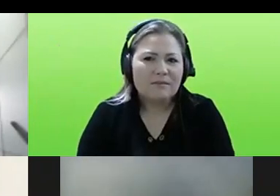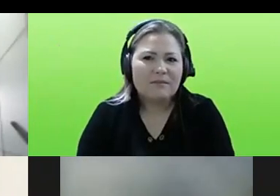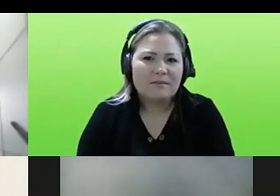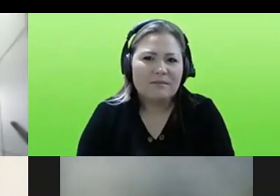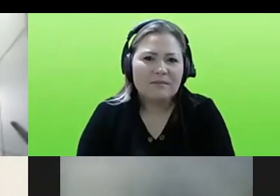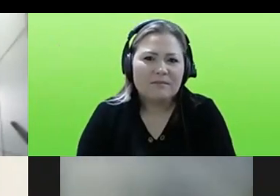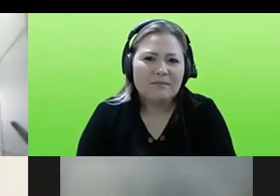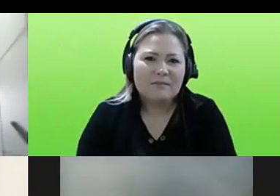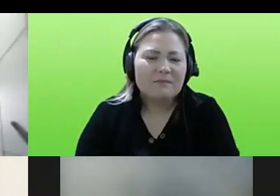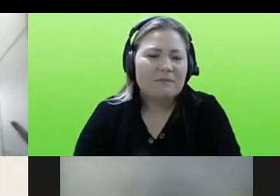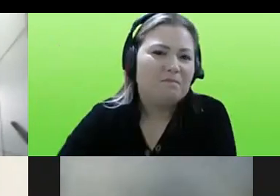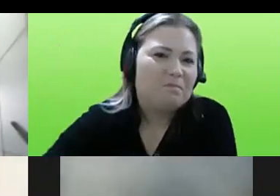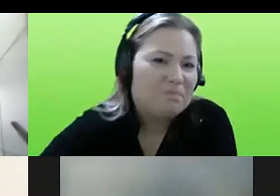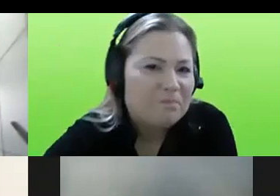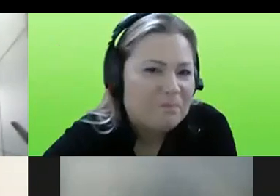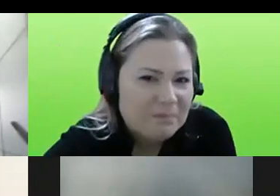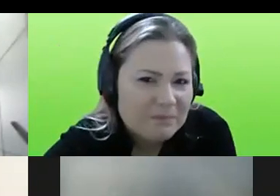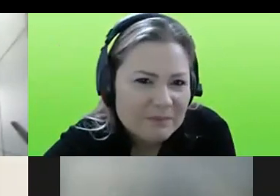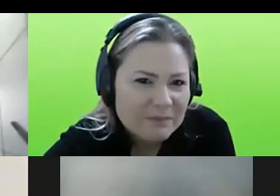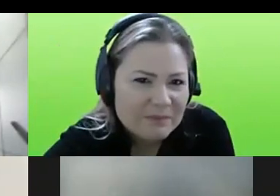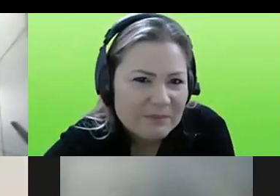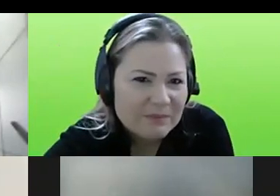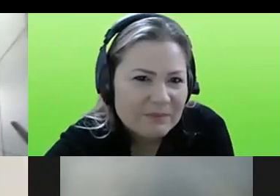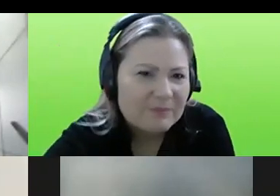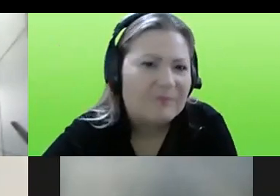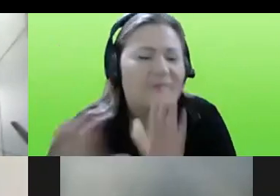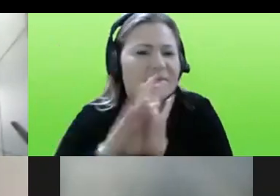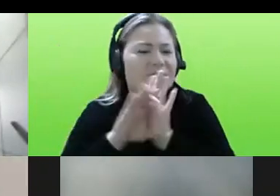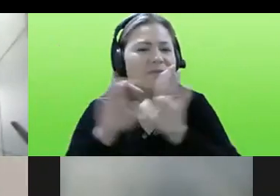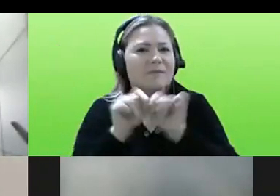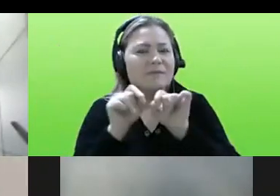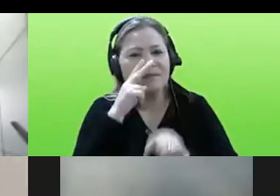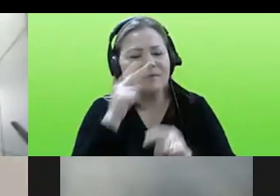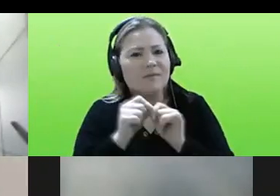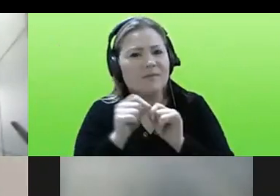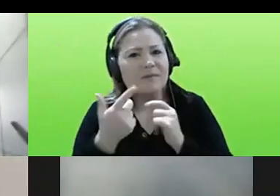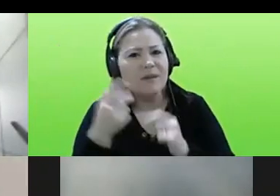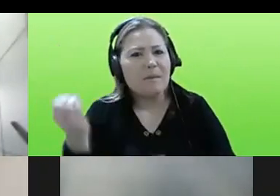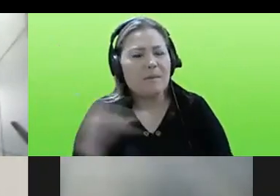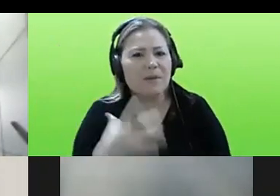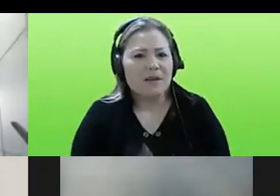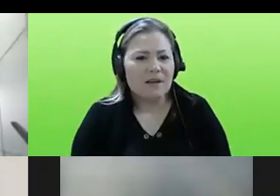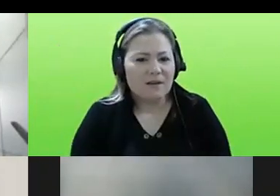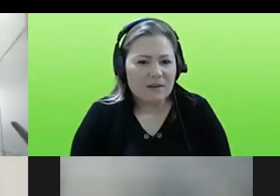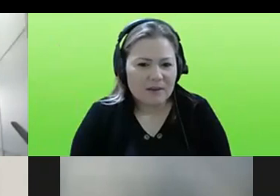em virtude do cristianismo com as dinâmicas de secularização da modernidade. E o meu